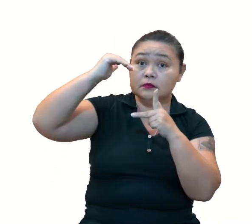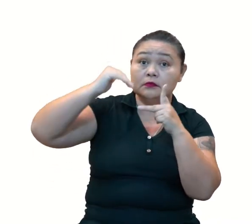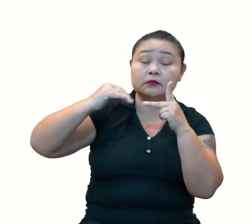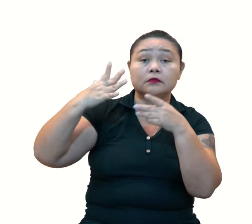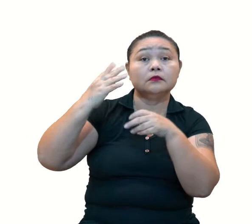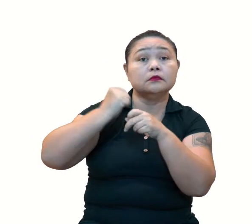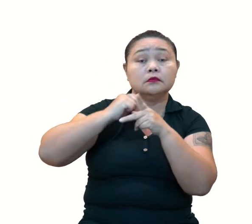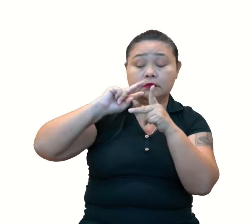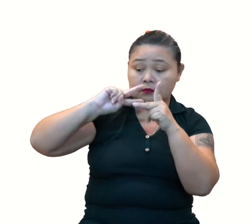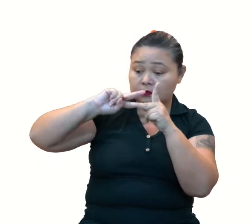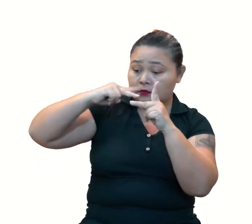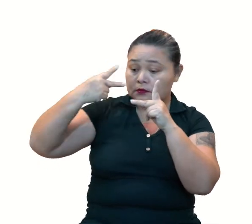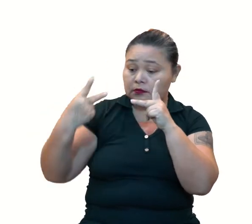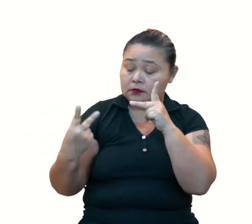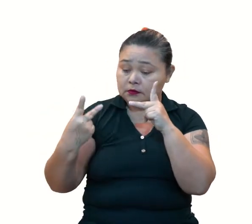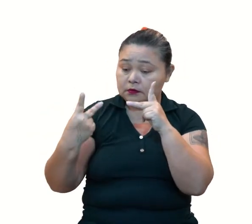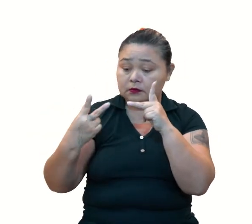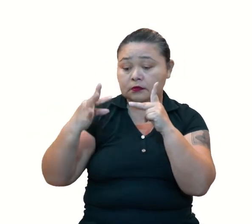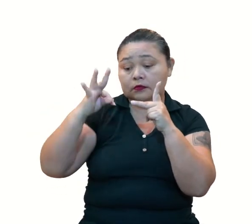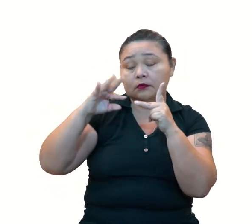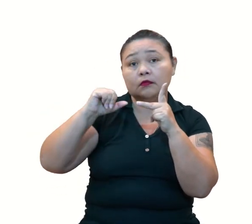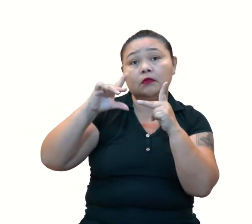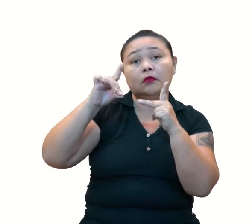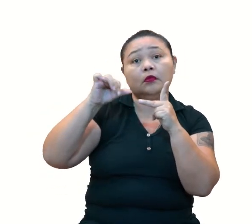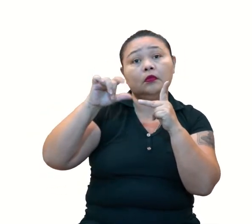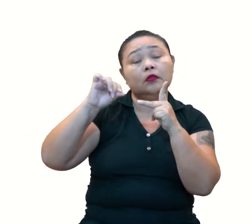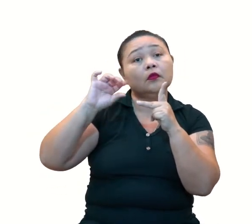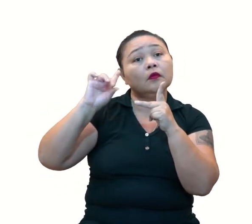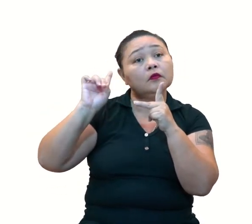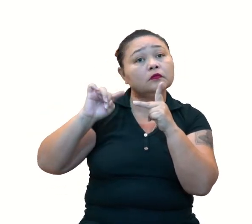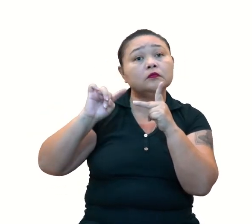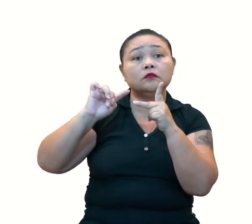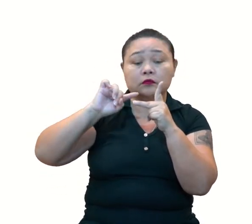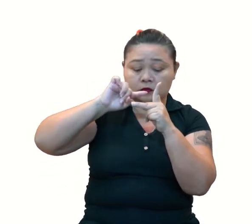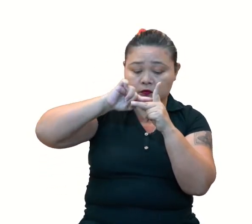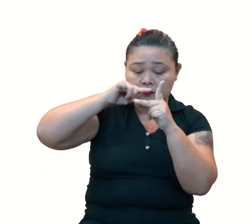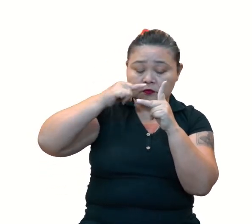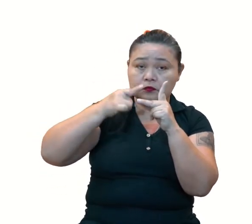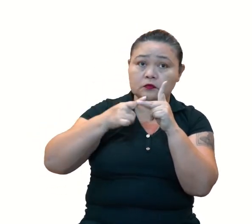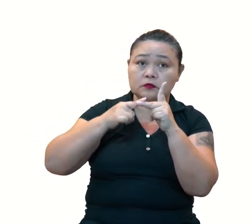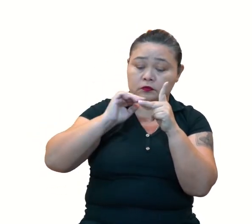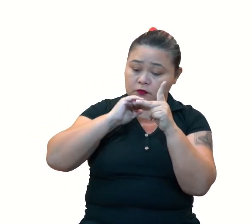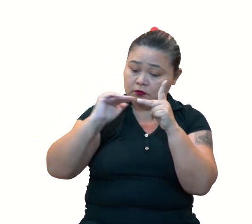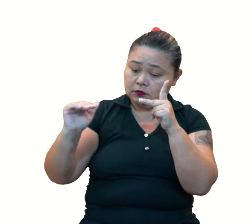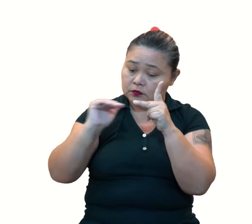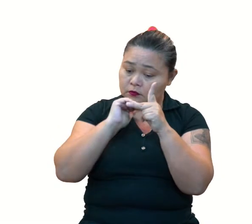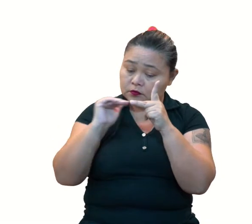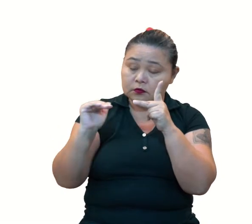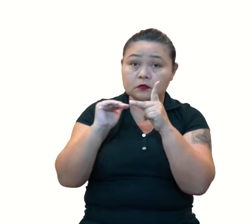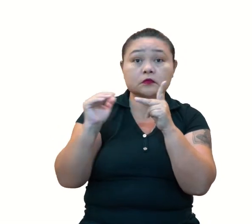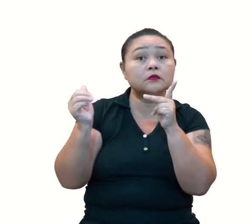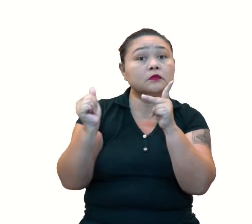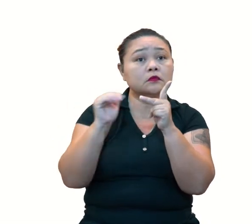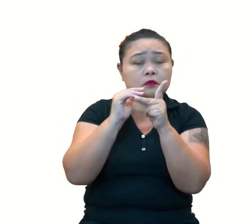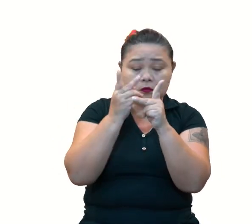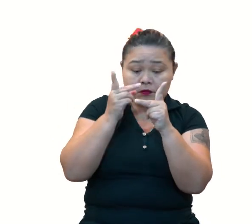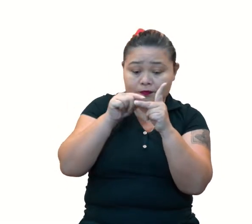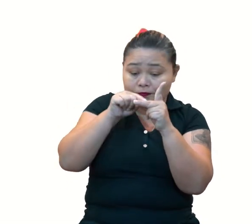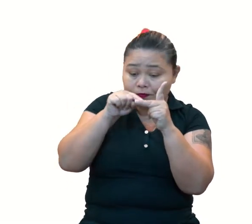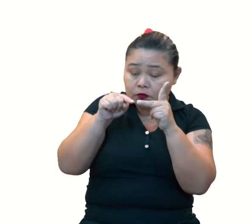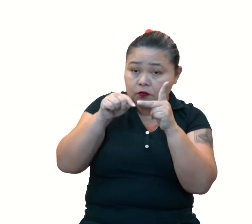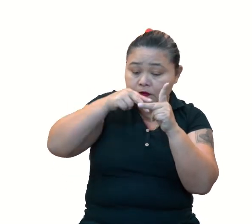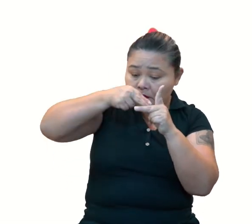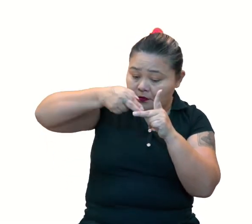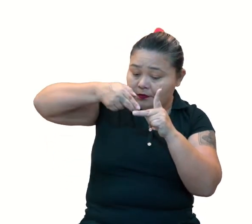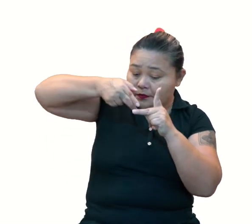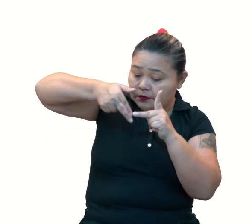está oposto ao nosso teodolito e vamos ter o adjacente, porque é o adjacente aquele que vai firmar os nossos